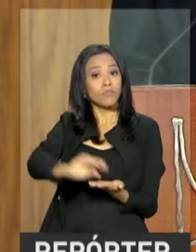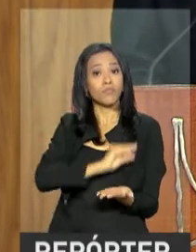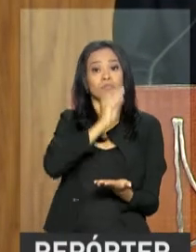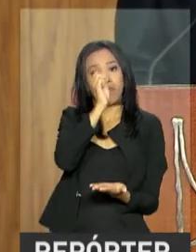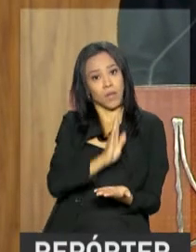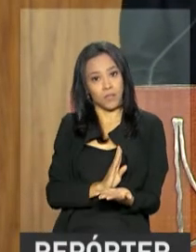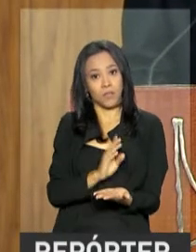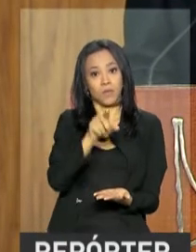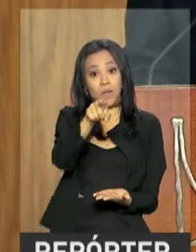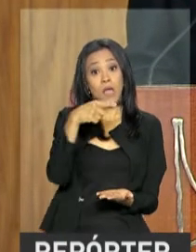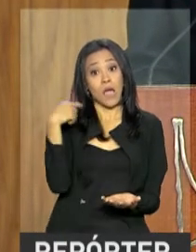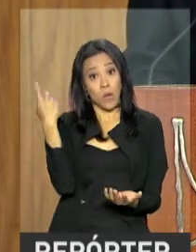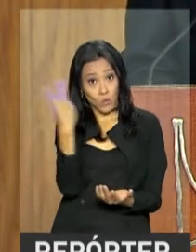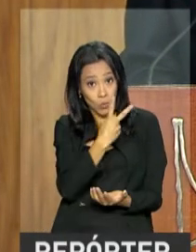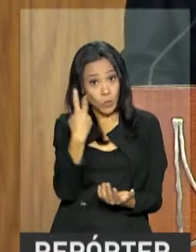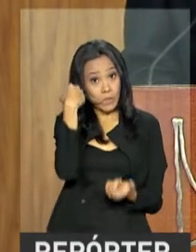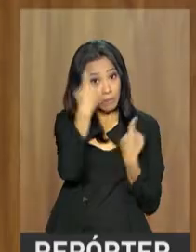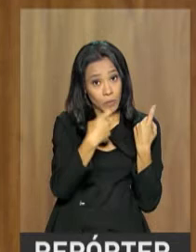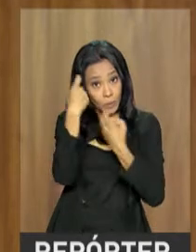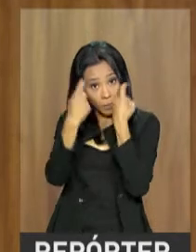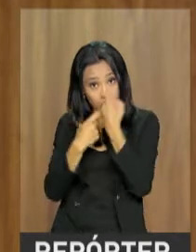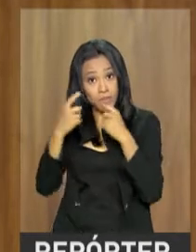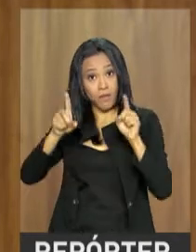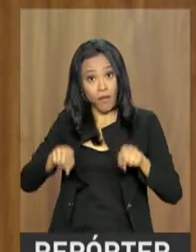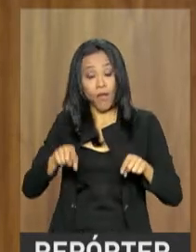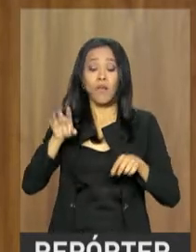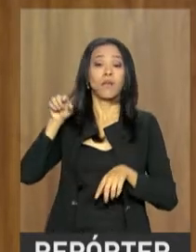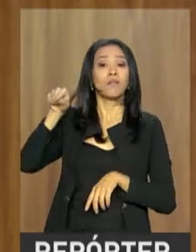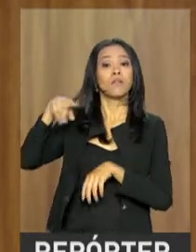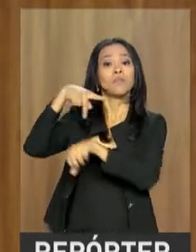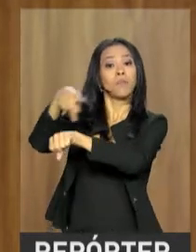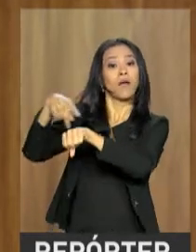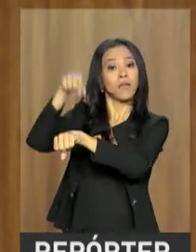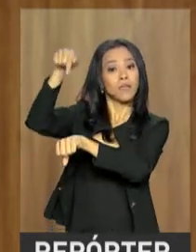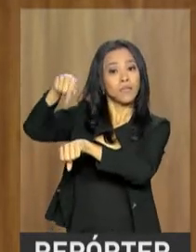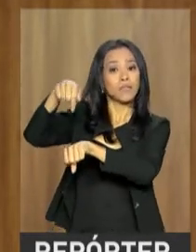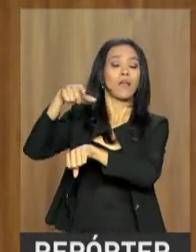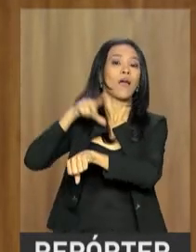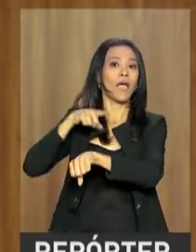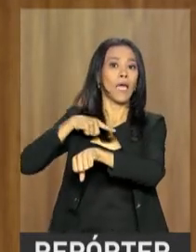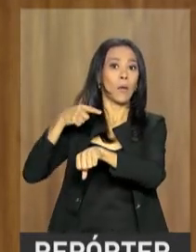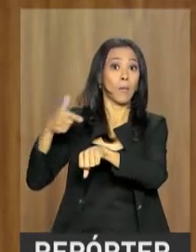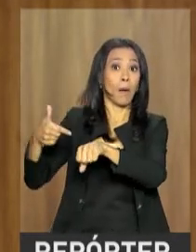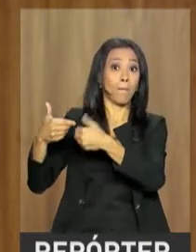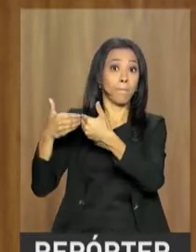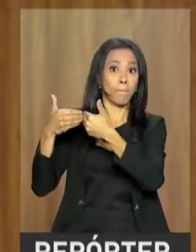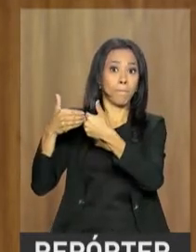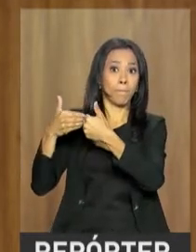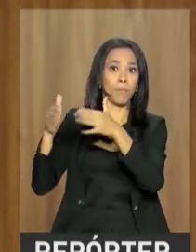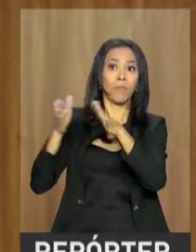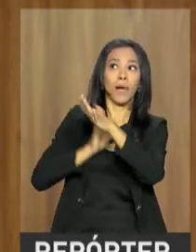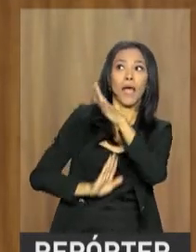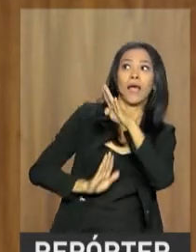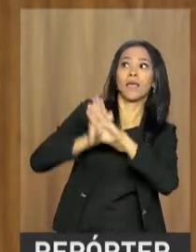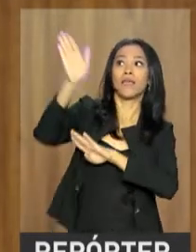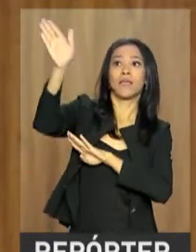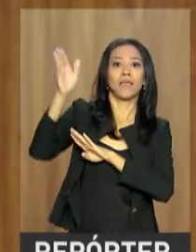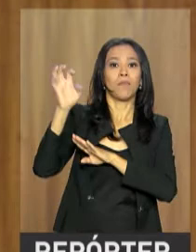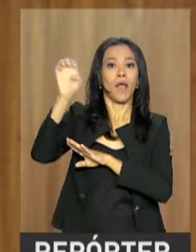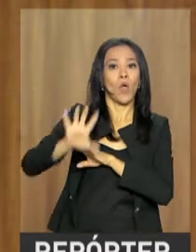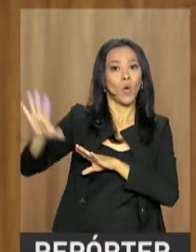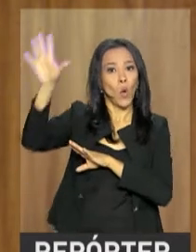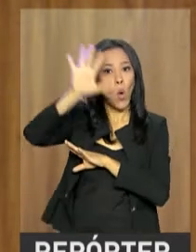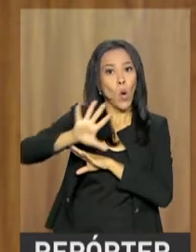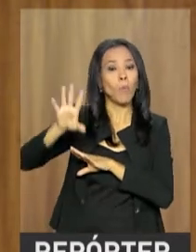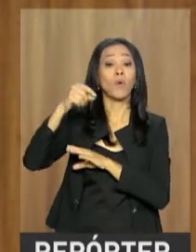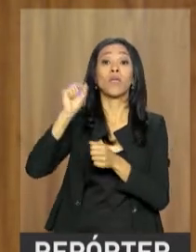dos países vizinhos o suriname apontado como uma das portas de saída para a europa da droga produzida